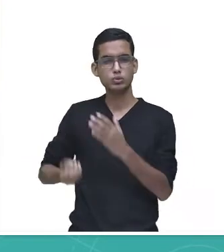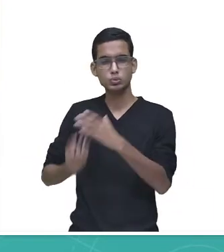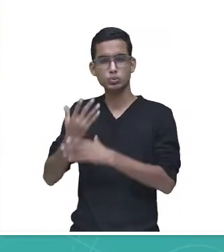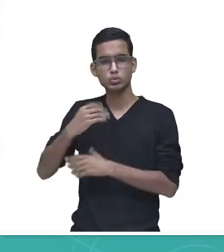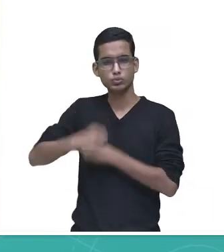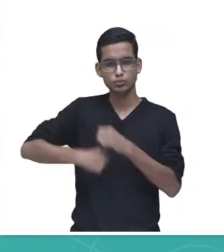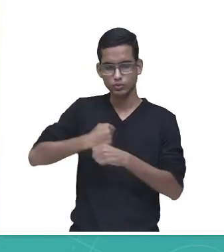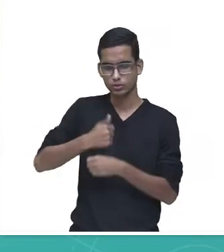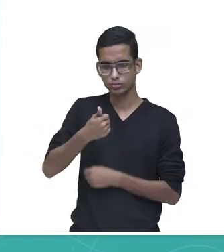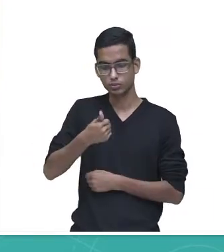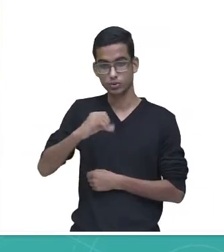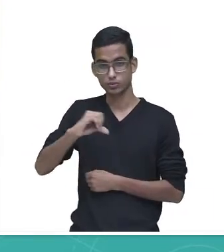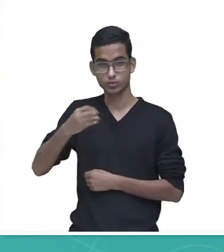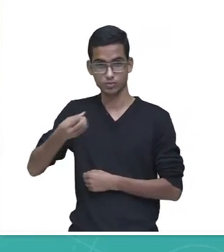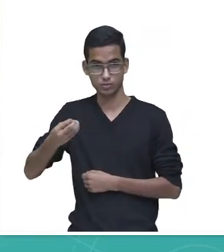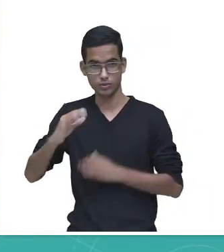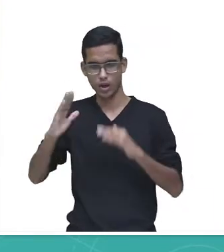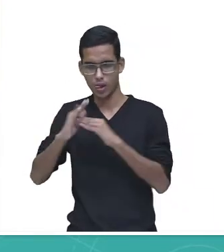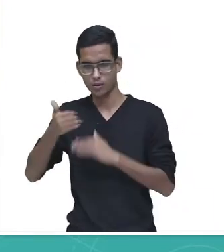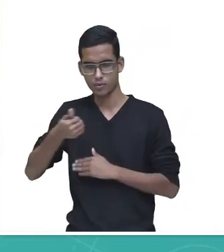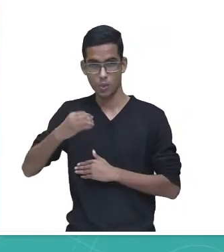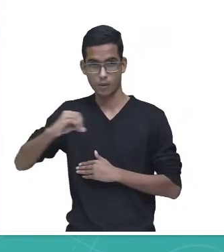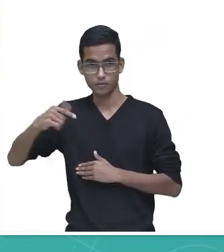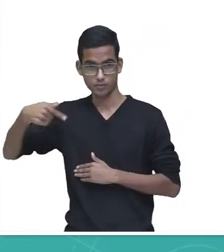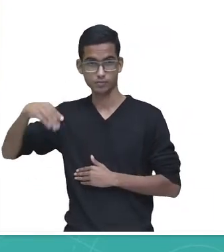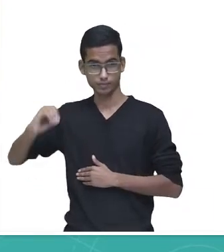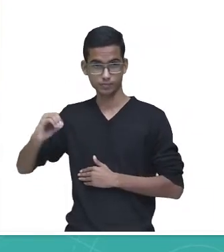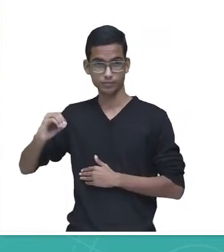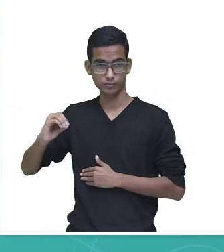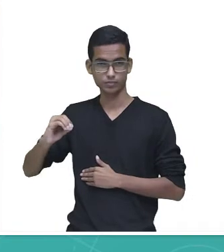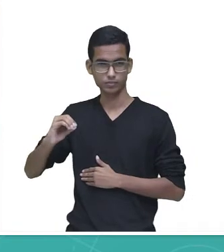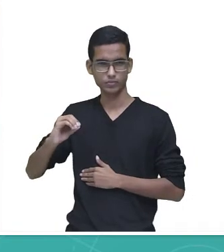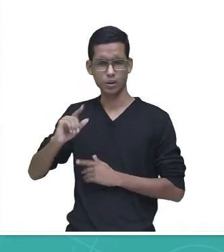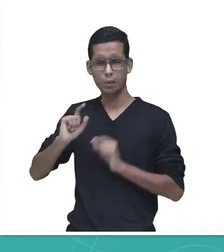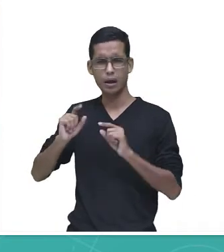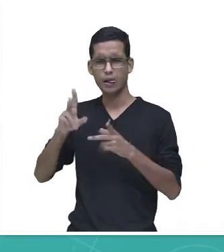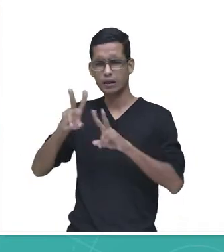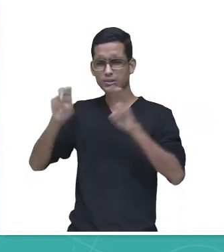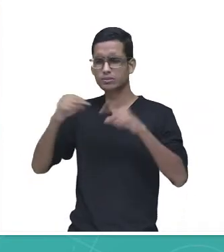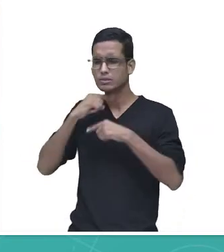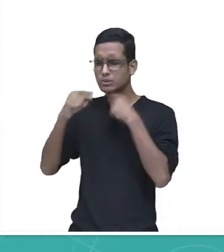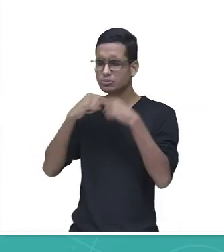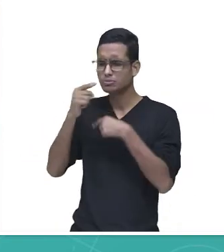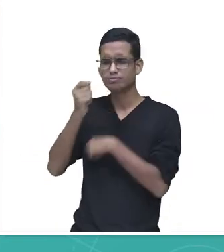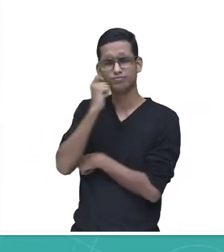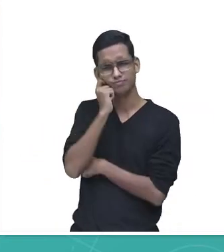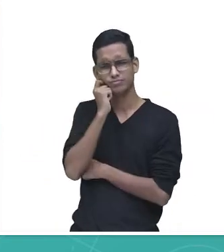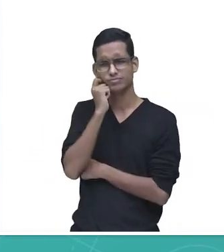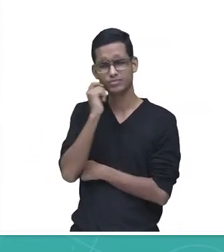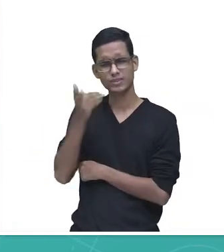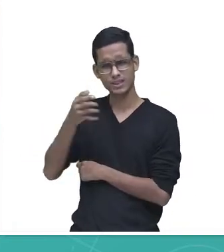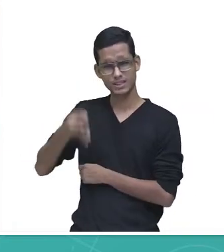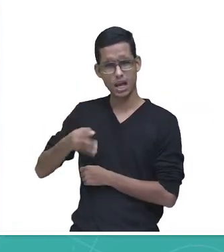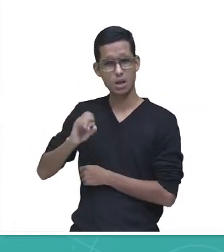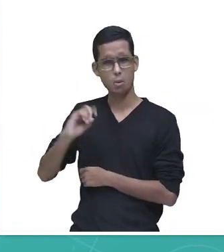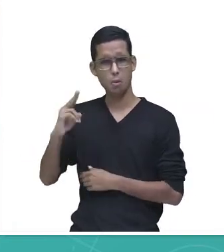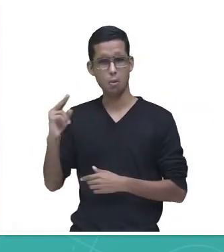passado. Essa nova expressão é considerada bastante duvidosa também. A maioria das nações